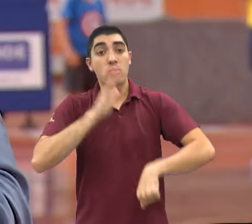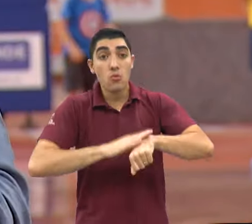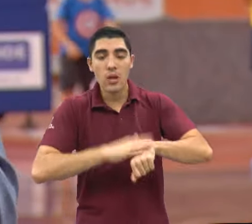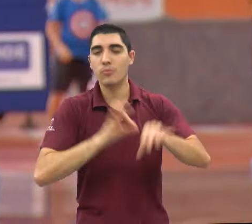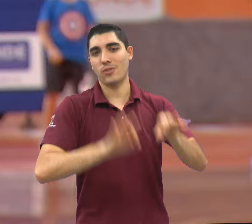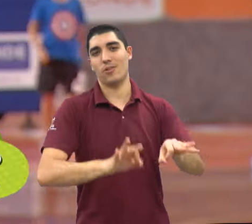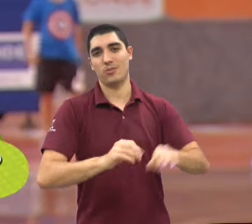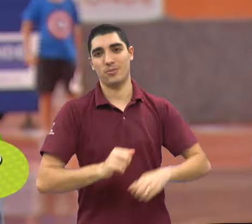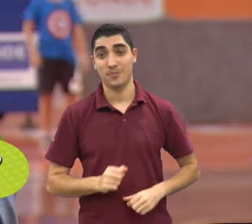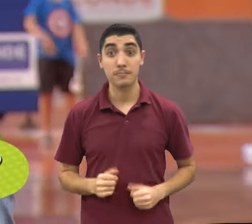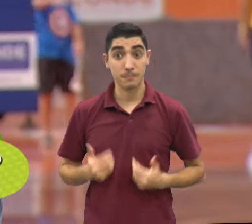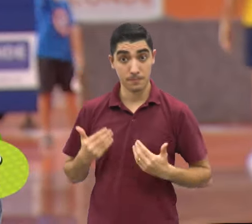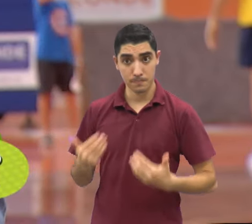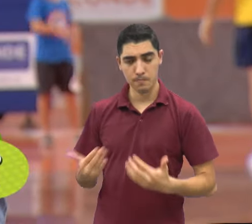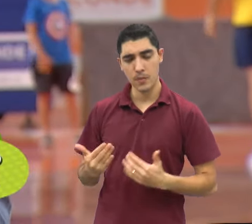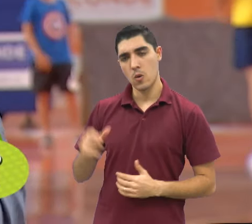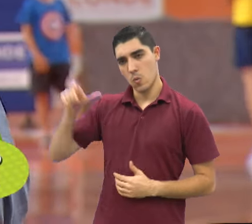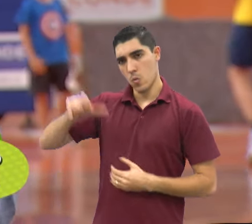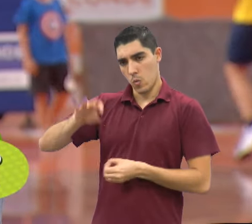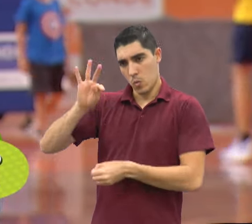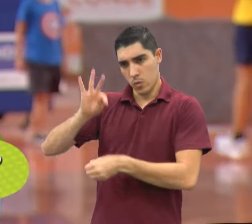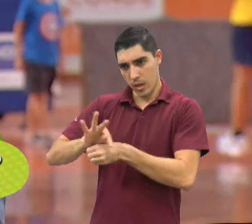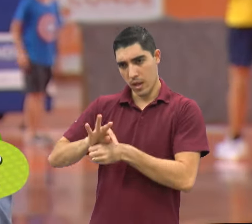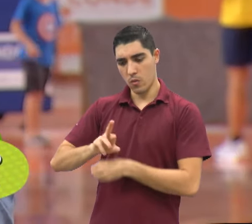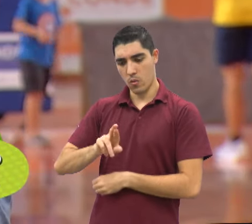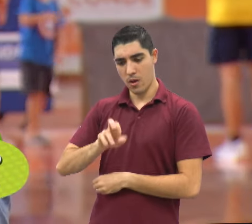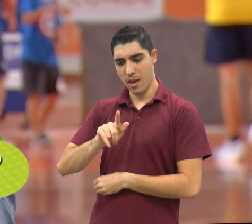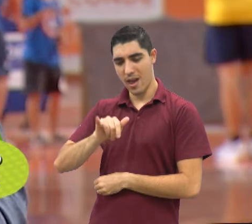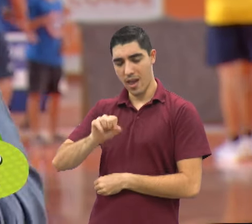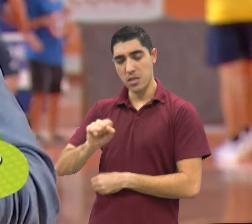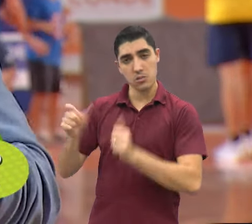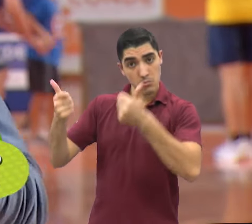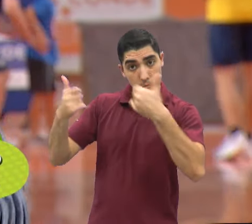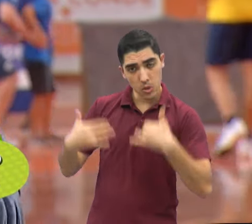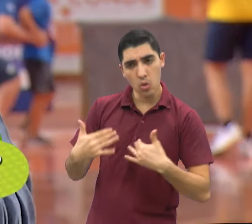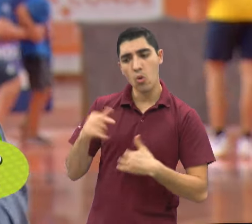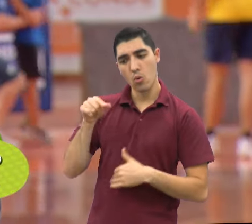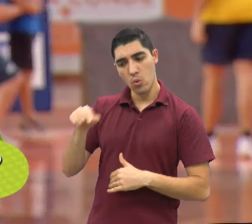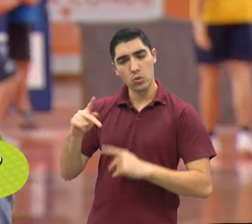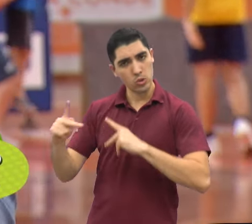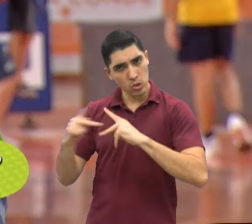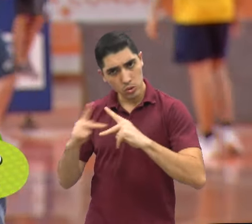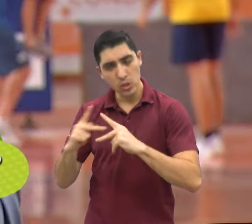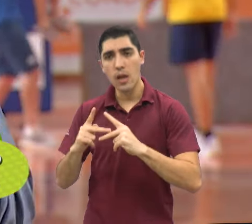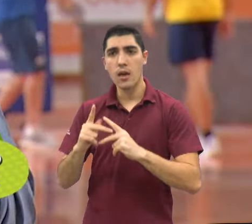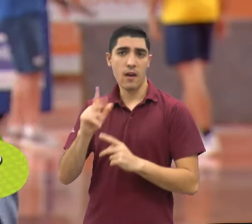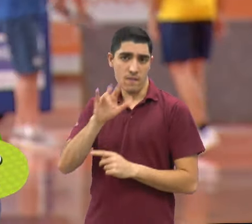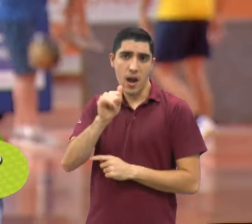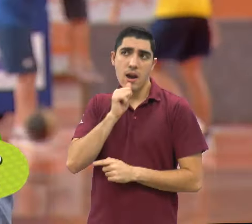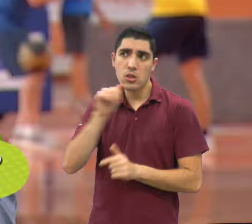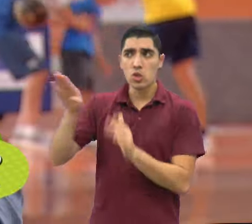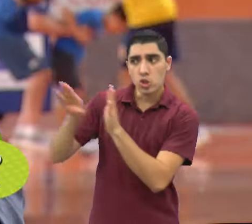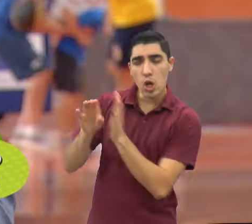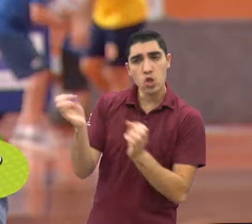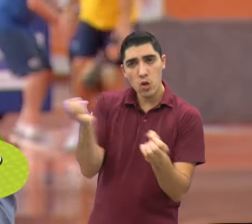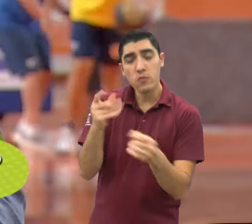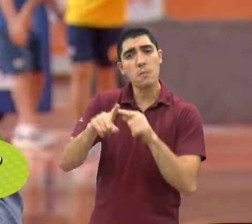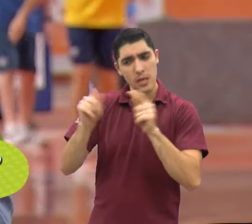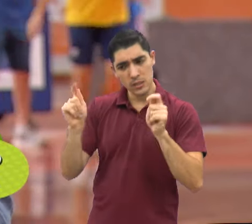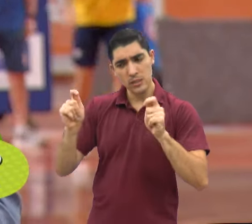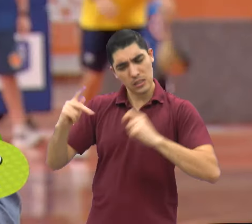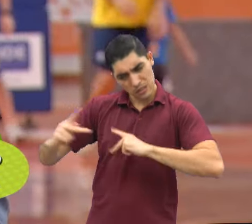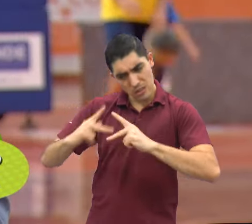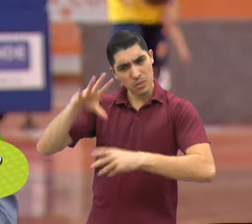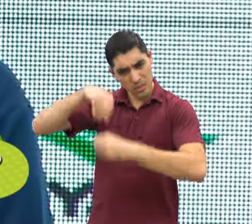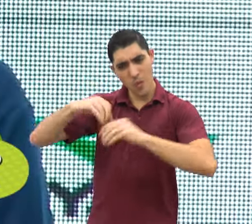que Franca, pelo investimento, acaba sendo favorita, mas confia na equipe do São José e pode utilizar esse fator casa para sair aqui da arena com a vitória